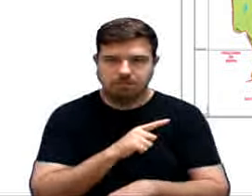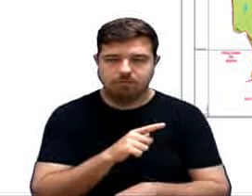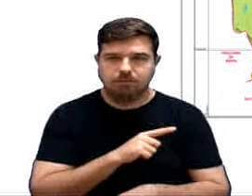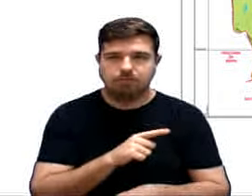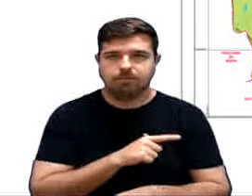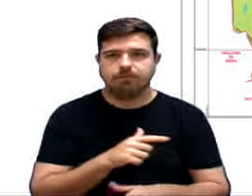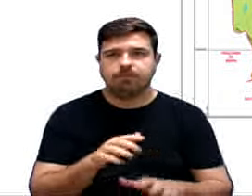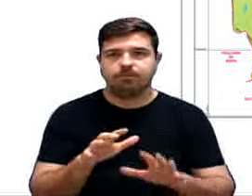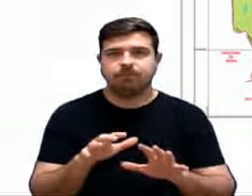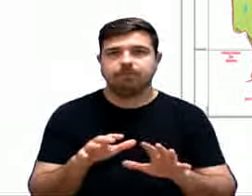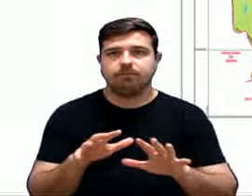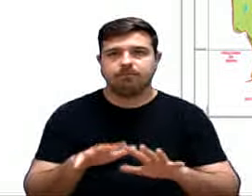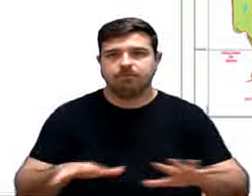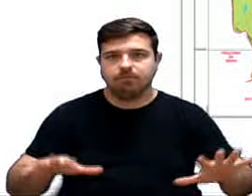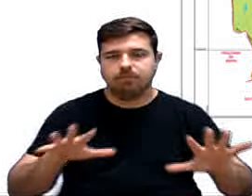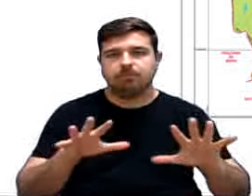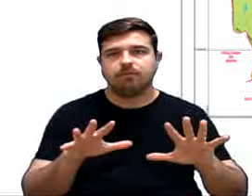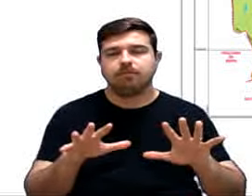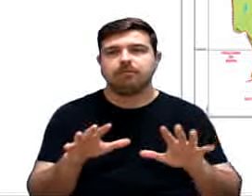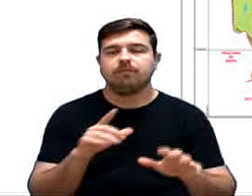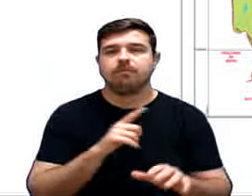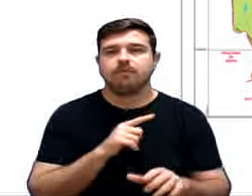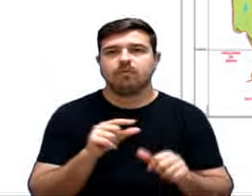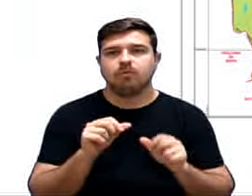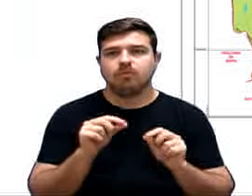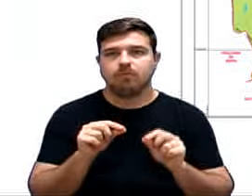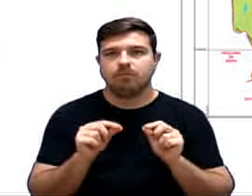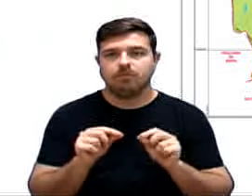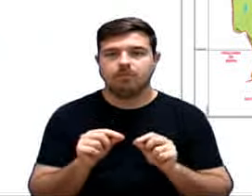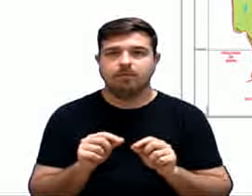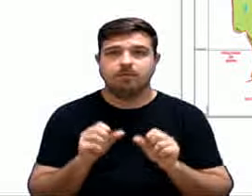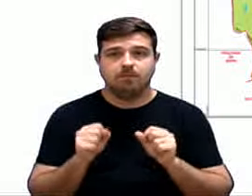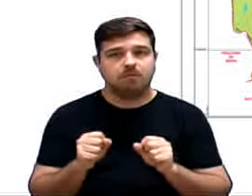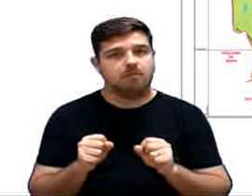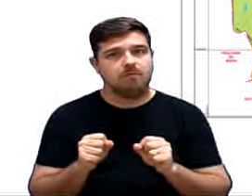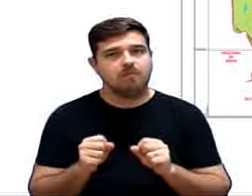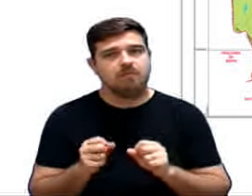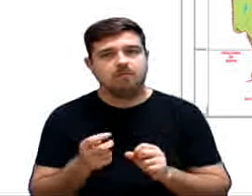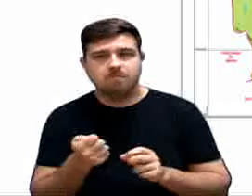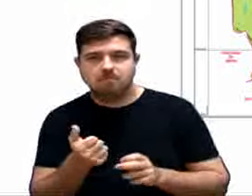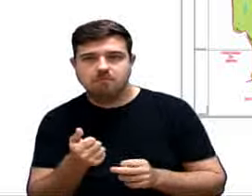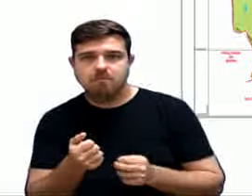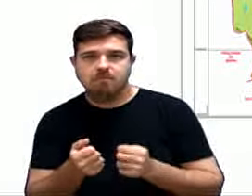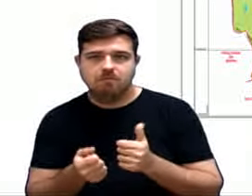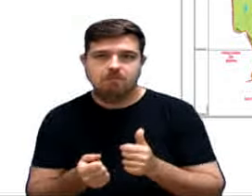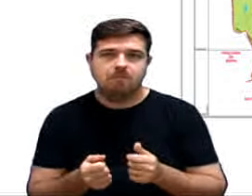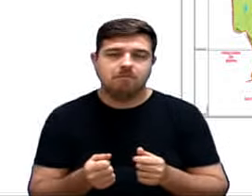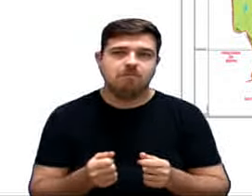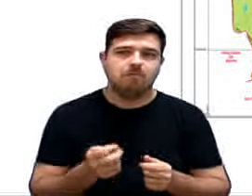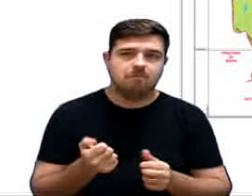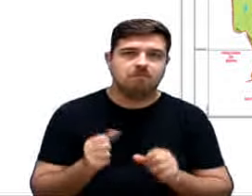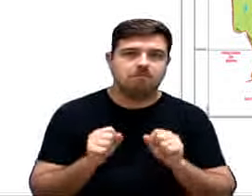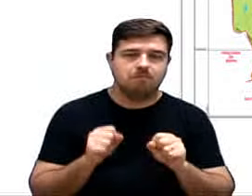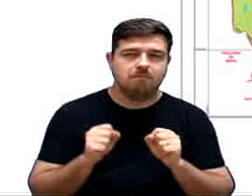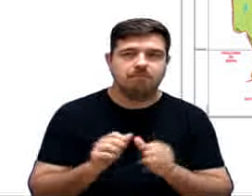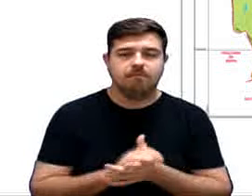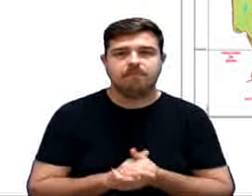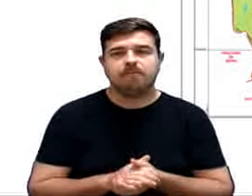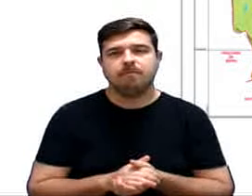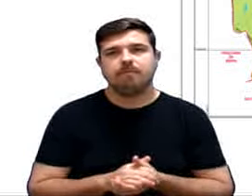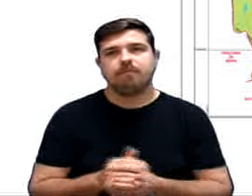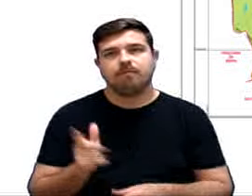microzona eh de pequenas restrições tipo a eh a